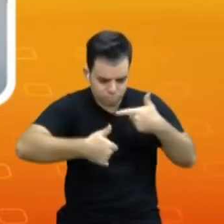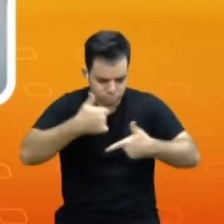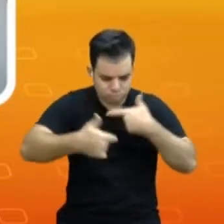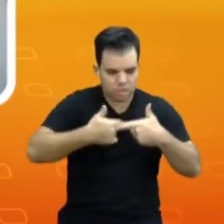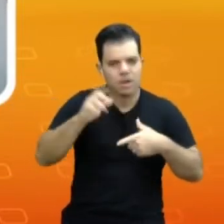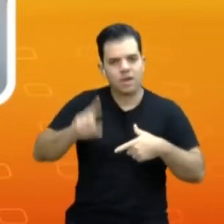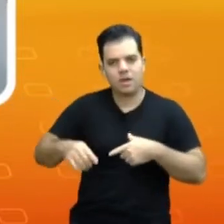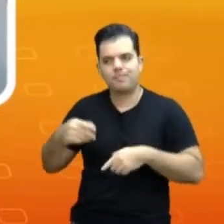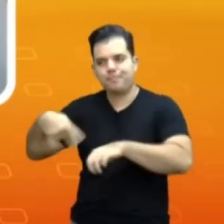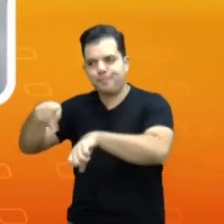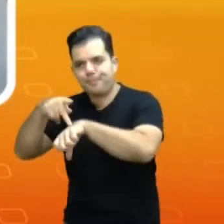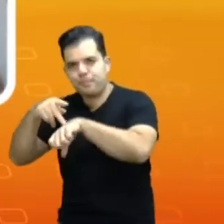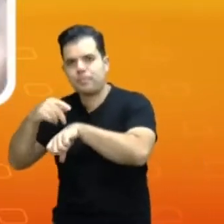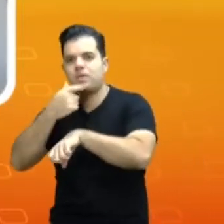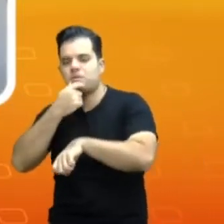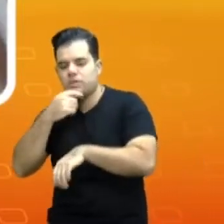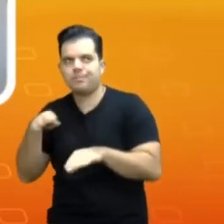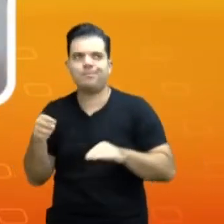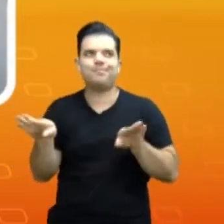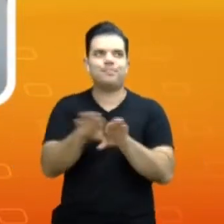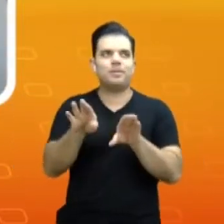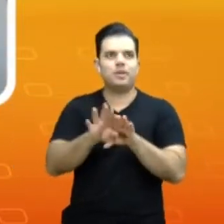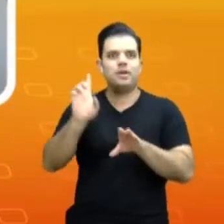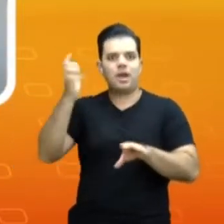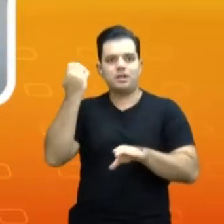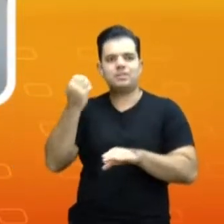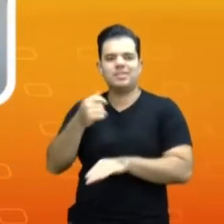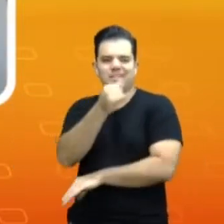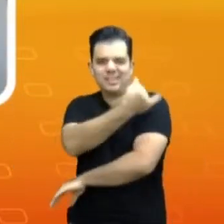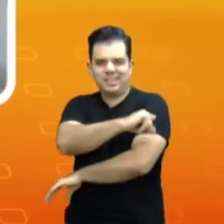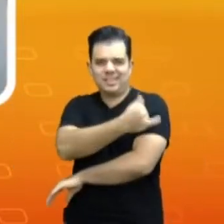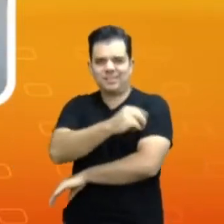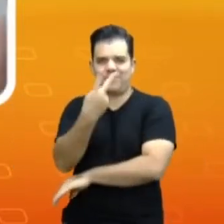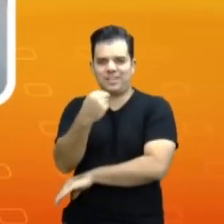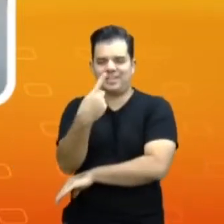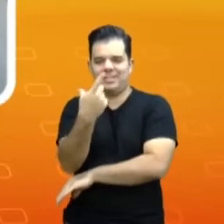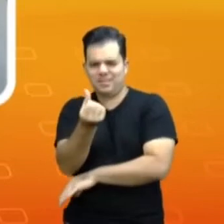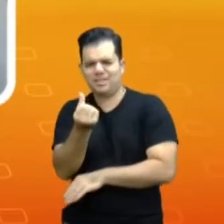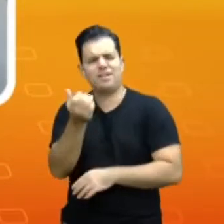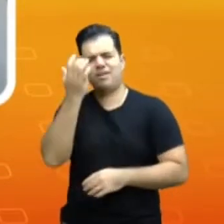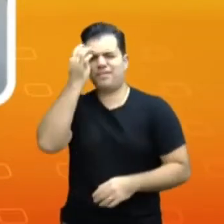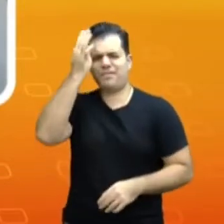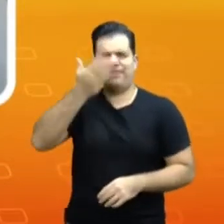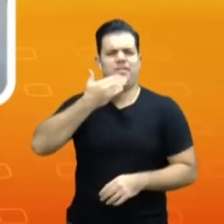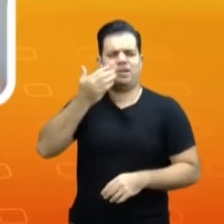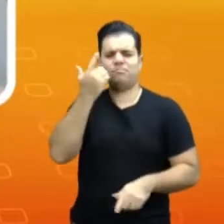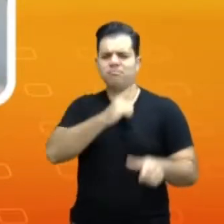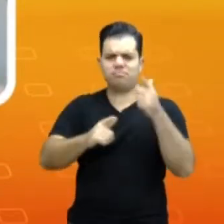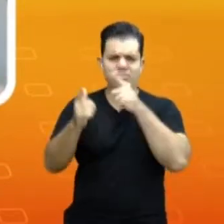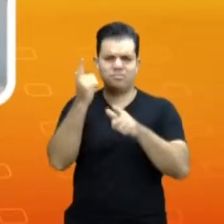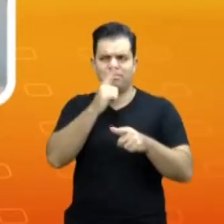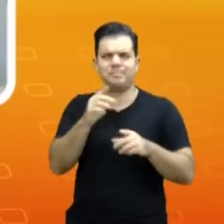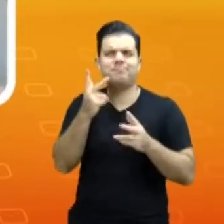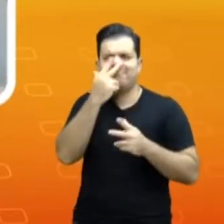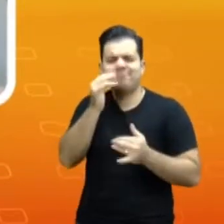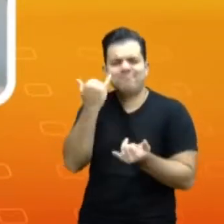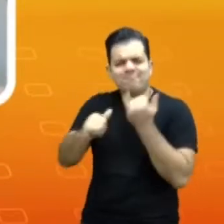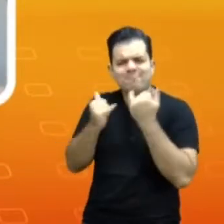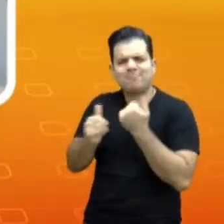gente, Rio 2016 não é um bom, muito bom exemplo, porque a gente jogou dentro de casa, né, mas como a gente faria em